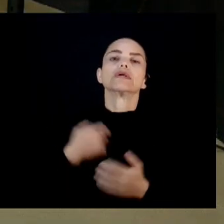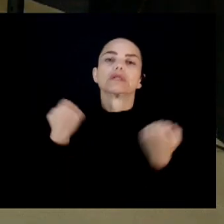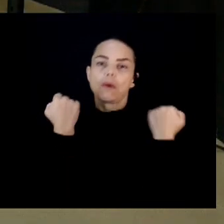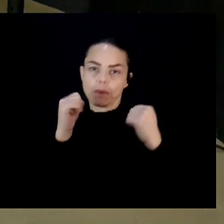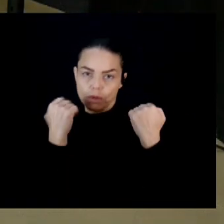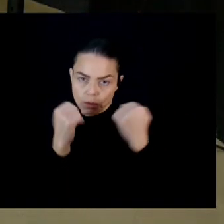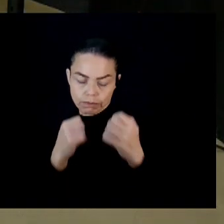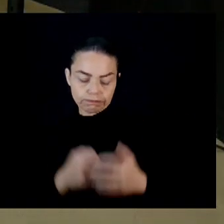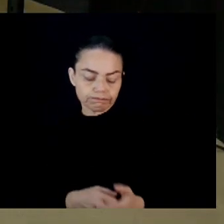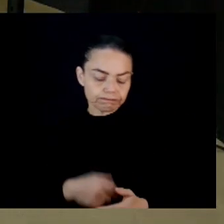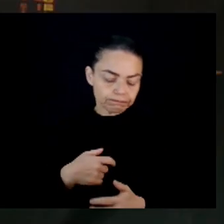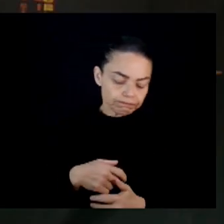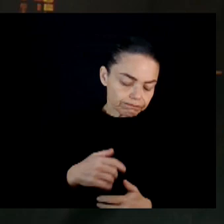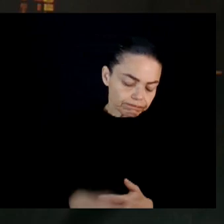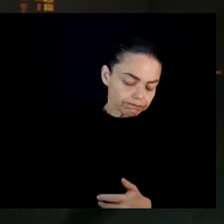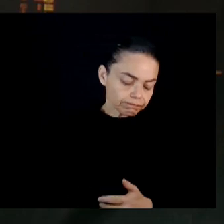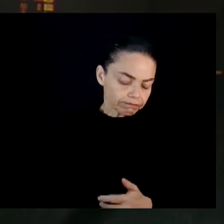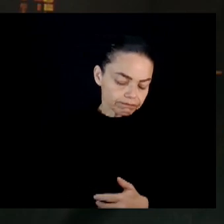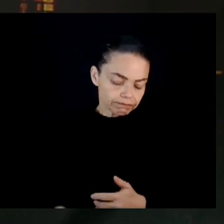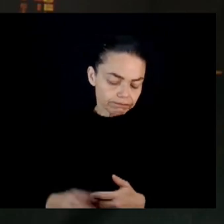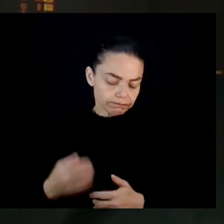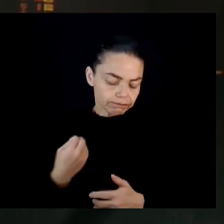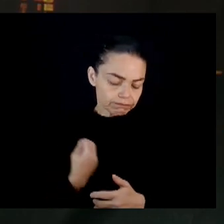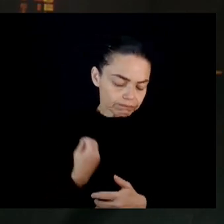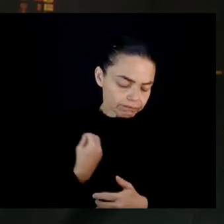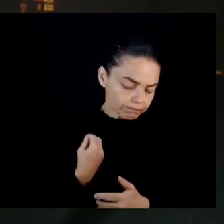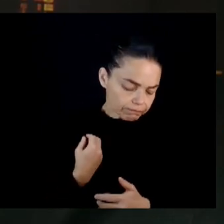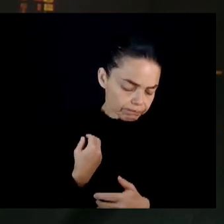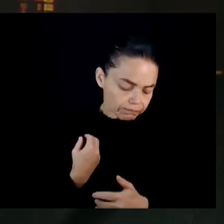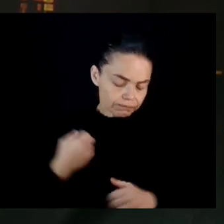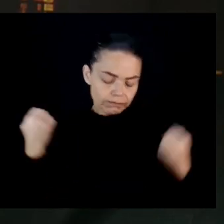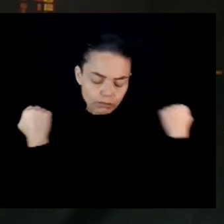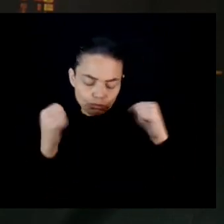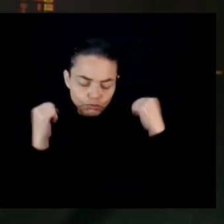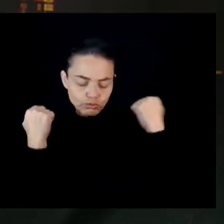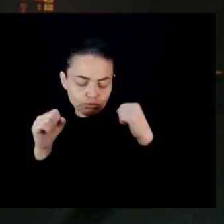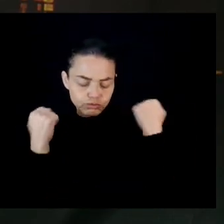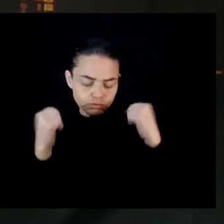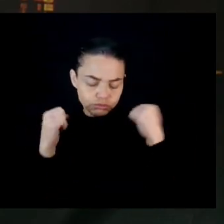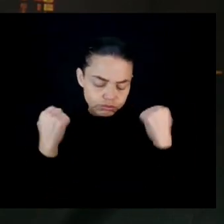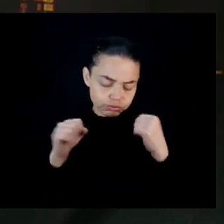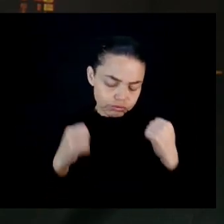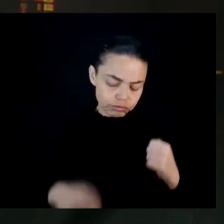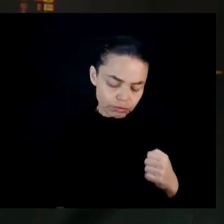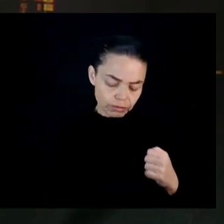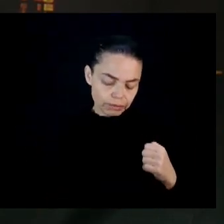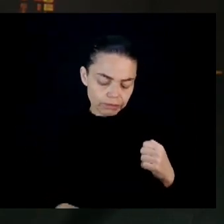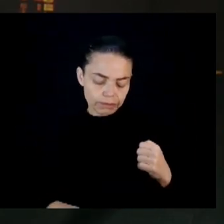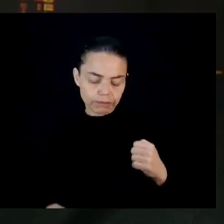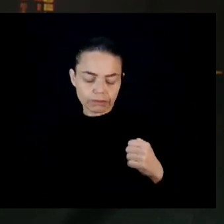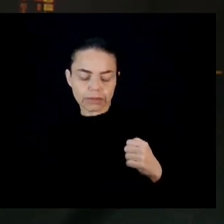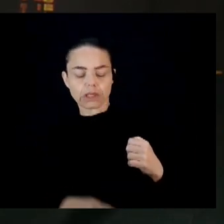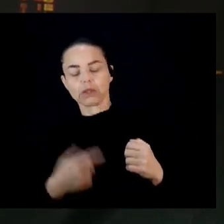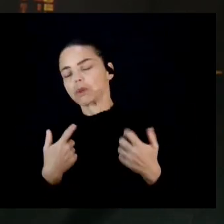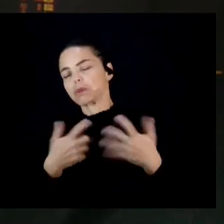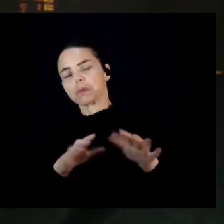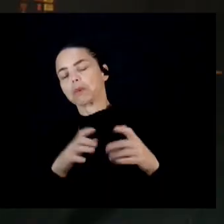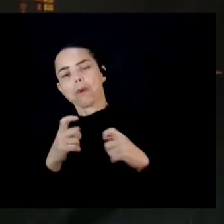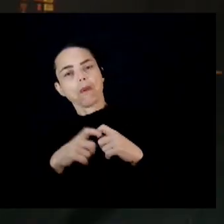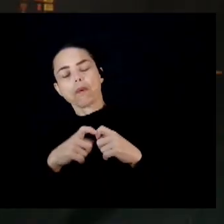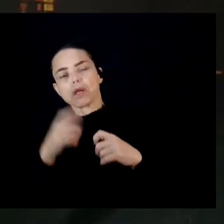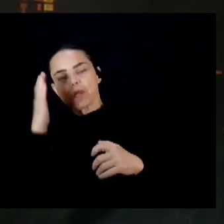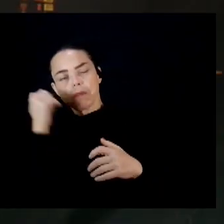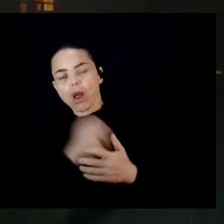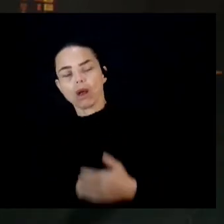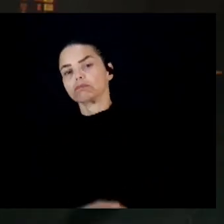dessa comparação, muita gente começa a se exercitar sem ir ao médico, sem ver o que pode fazer, aí ela quer fazer